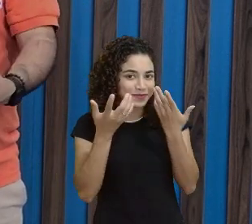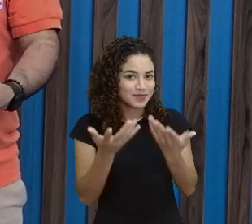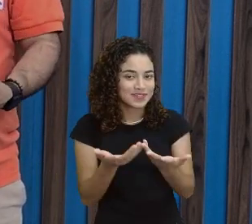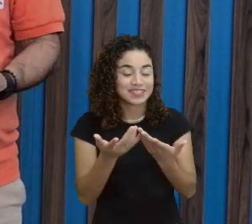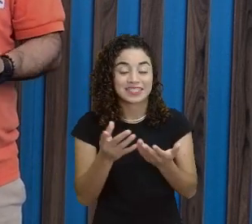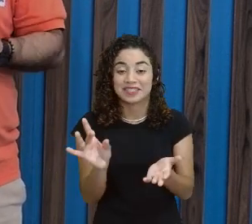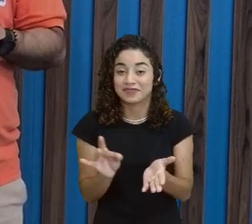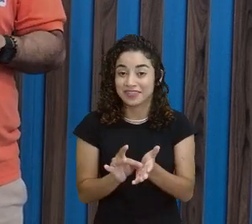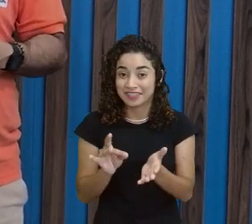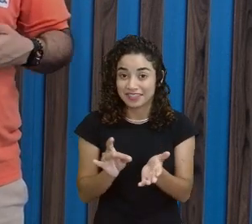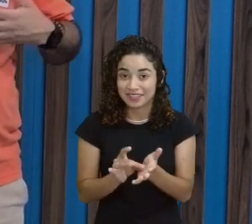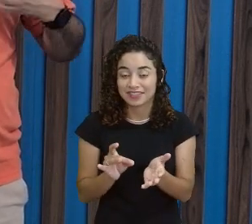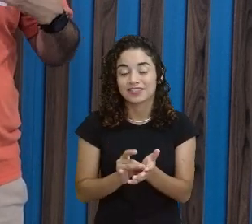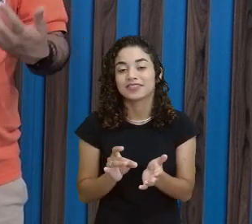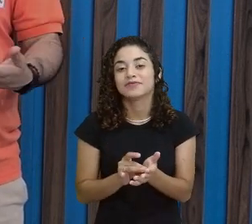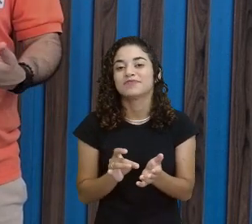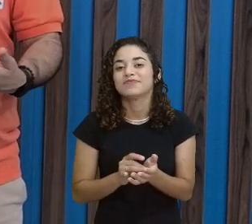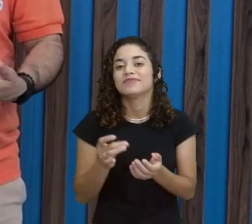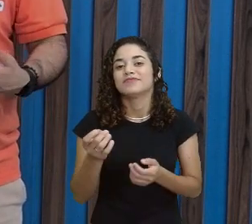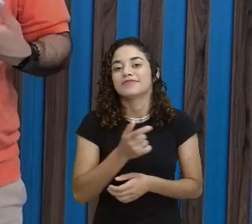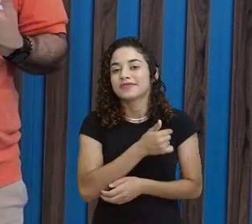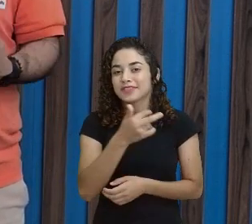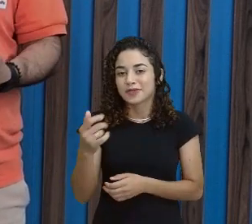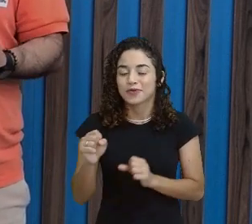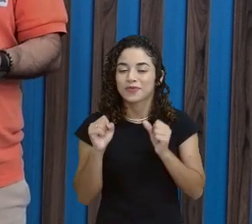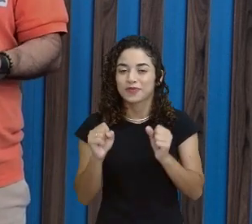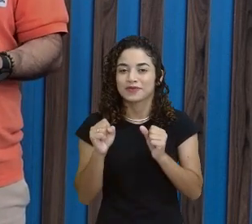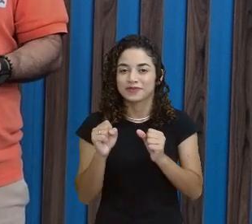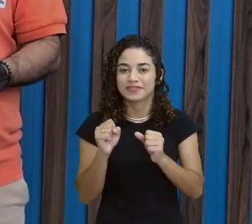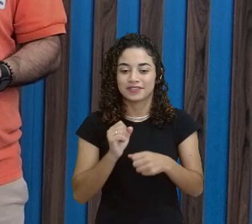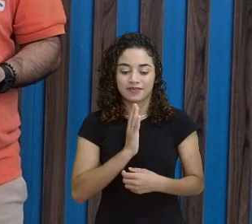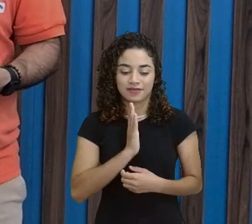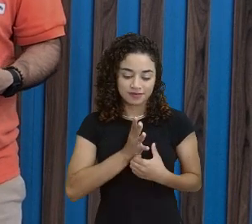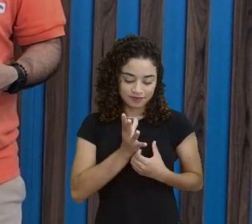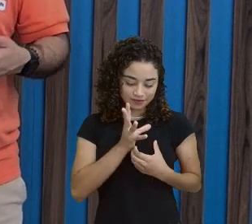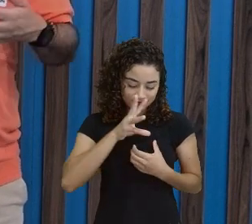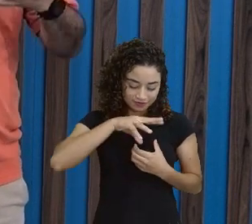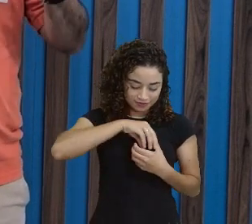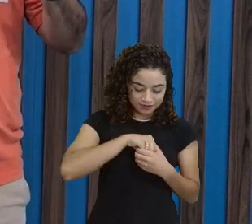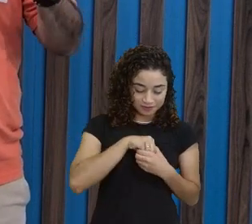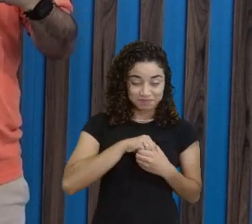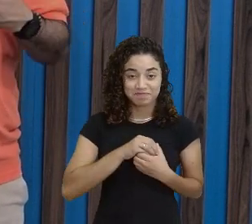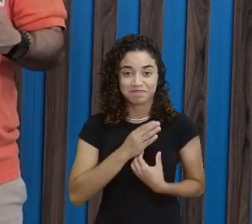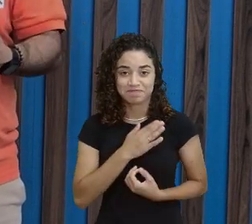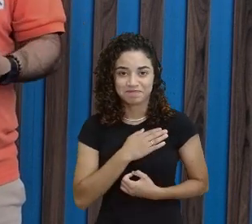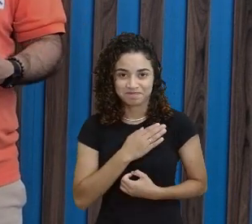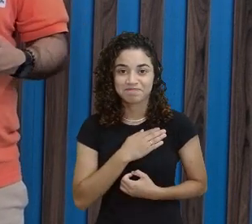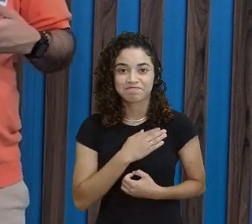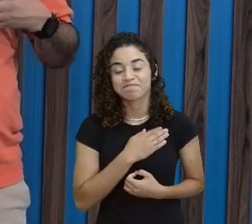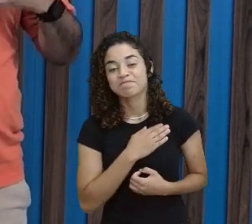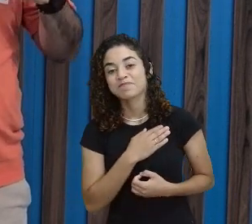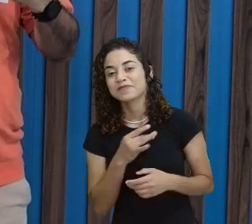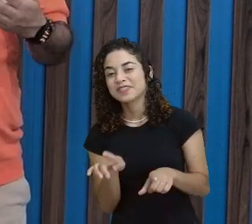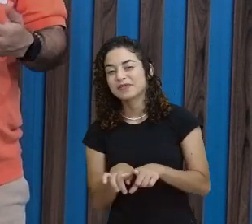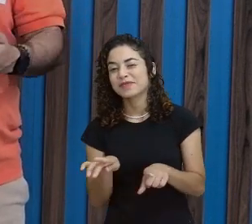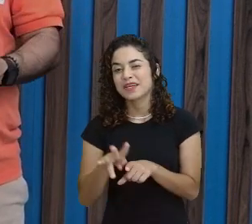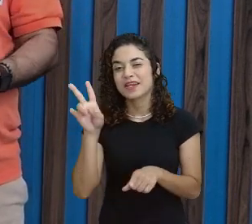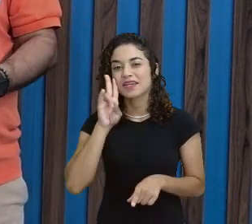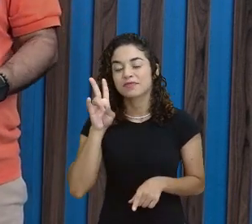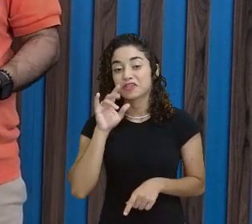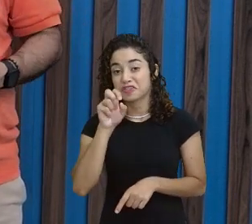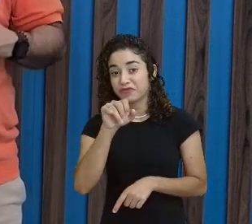verdadeiro espírito natalino ele possa habitar dentro do coração de vocês. E lembrar, para quem